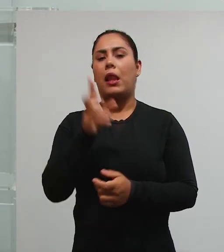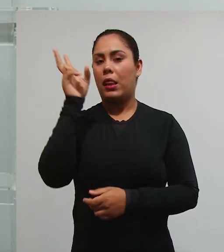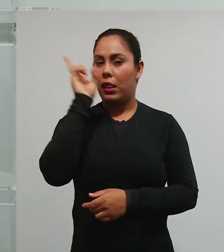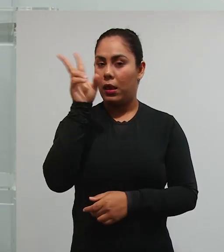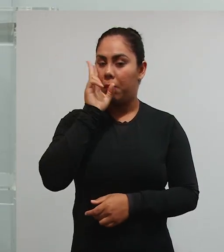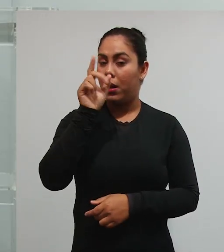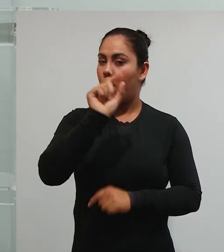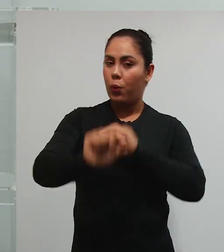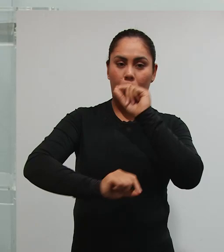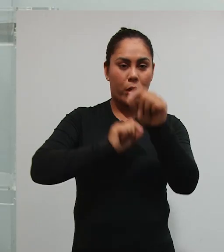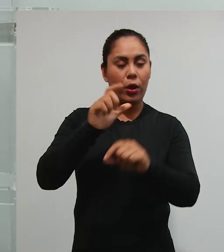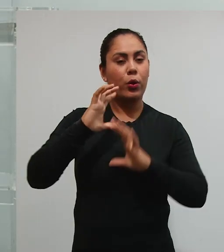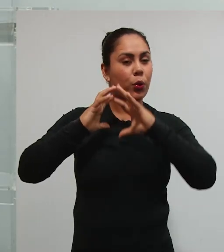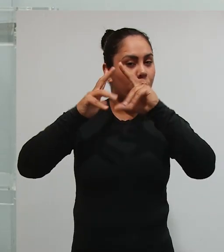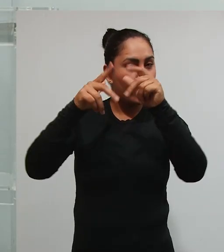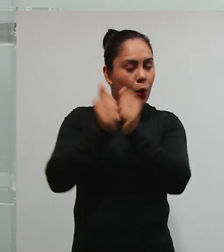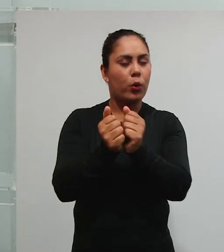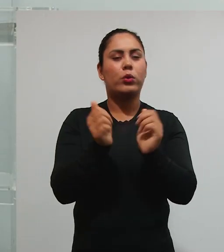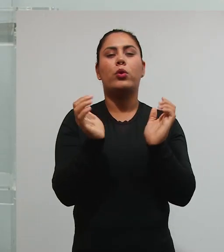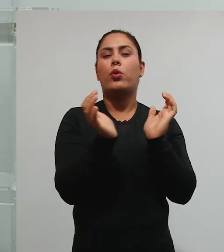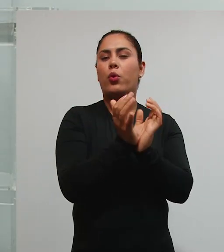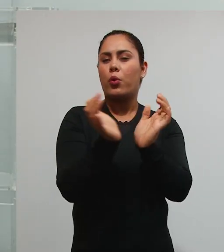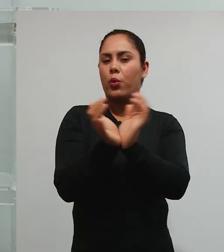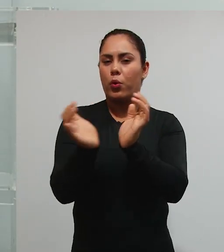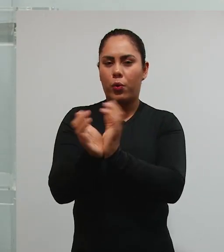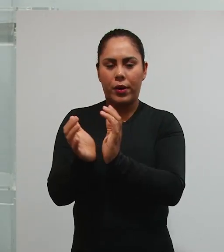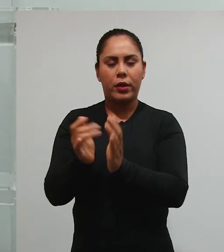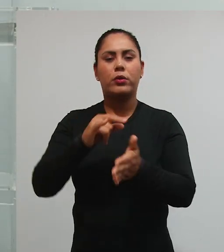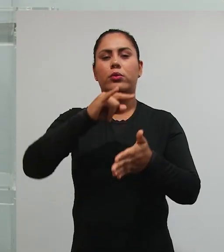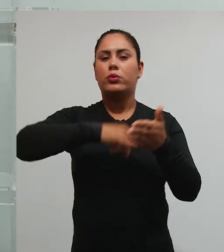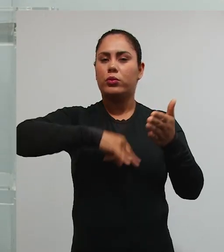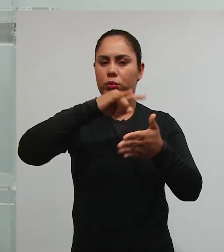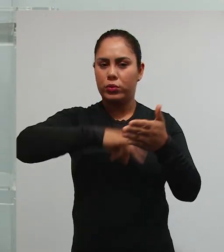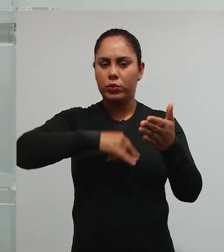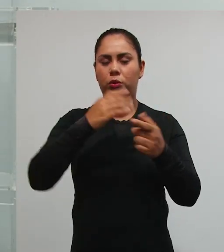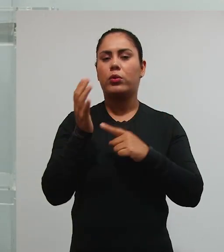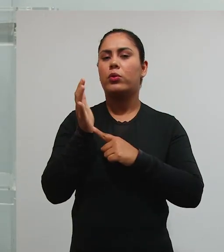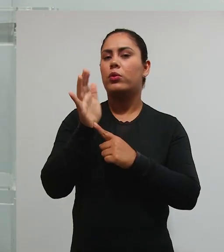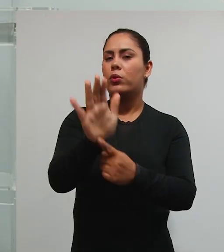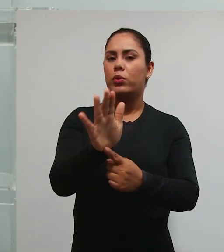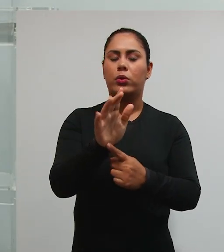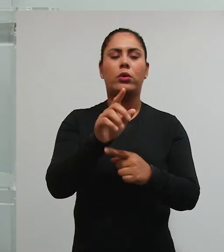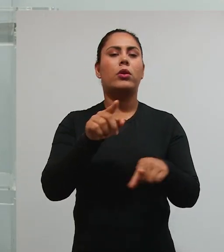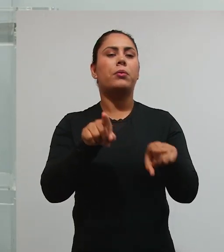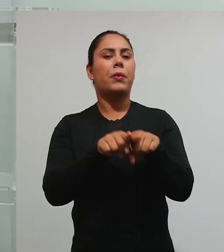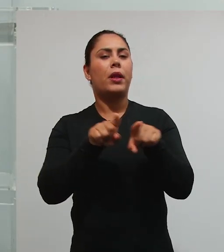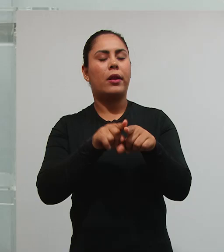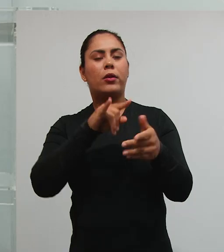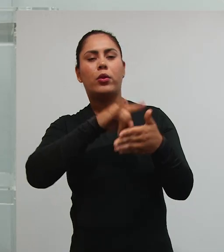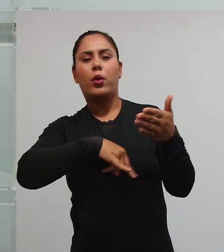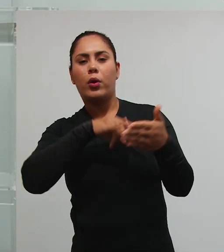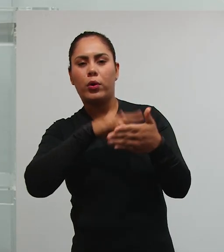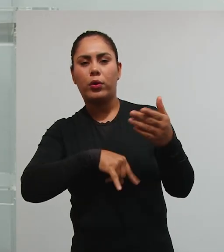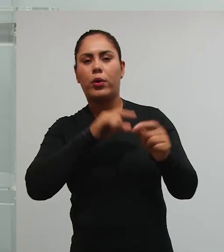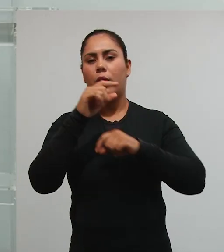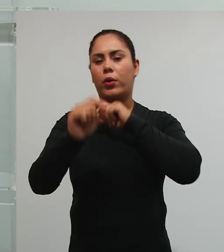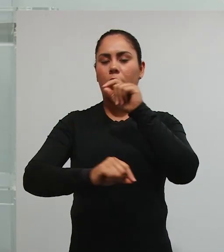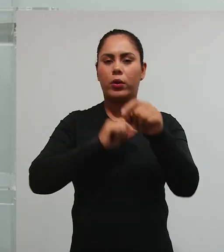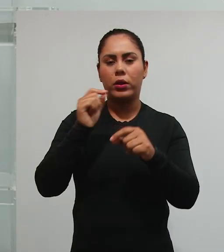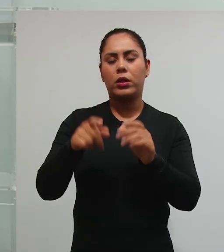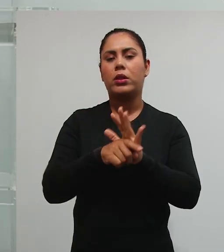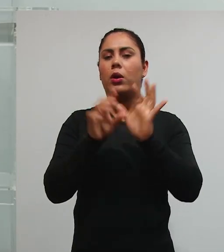que todos os grupos, os documentos de apresentação, os documentos